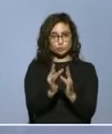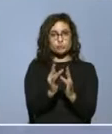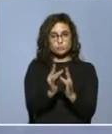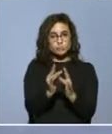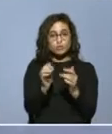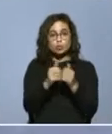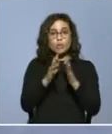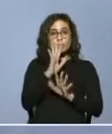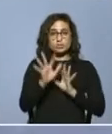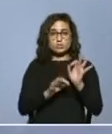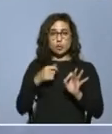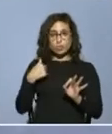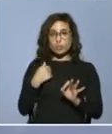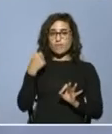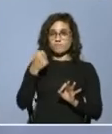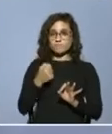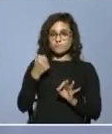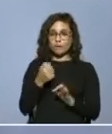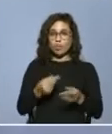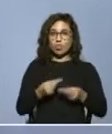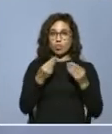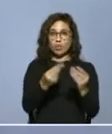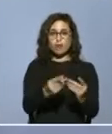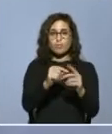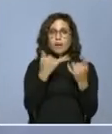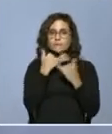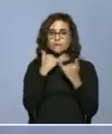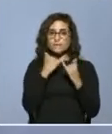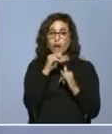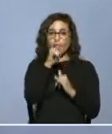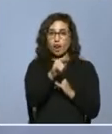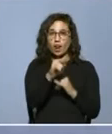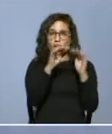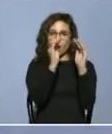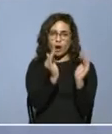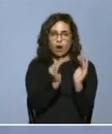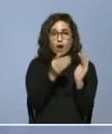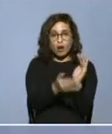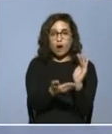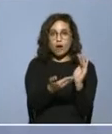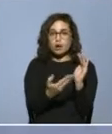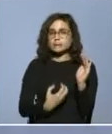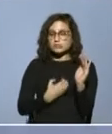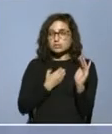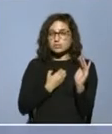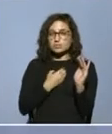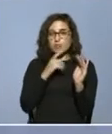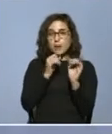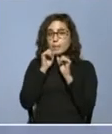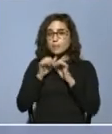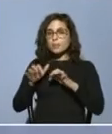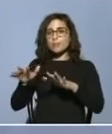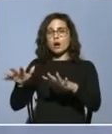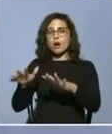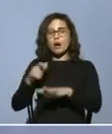pastores levaram para a gruta, ou a alegria indescritível que viveram, e também o anúncio que logo fizeram e